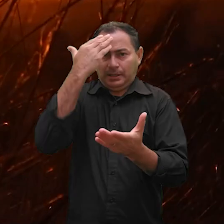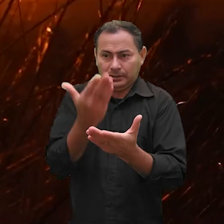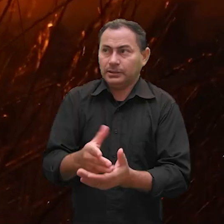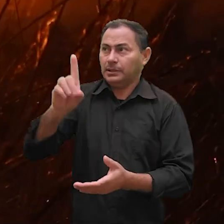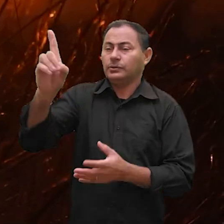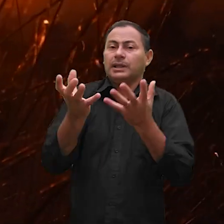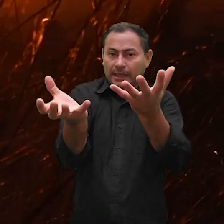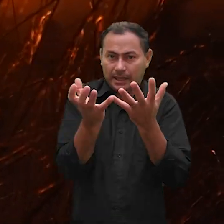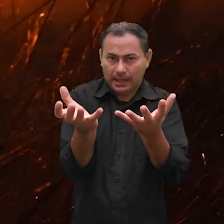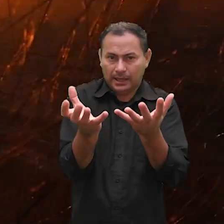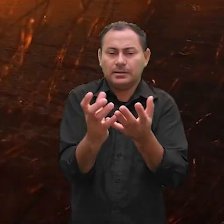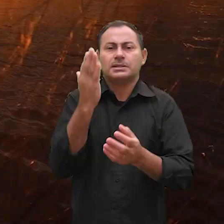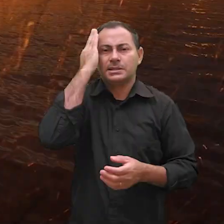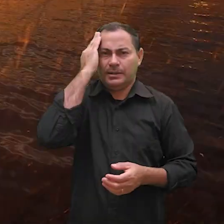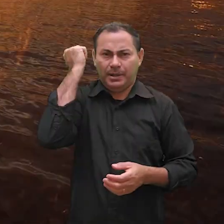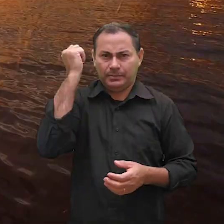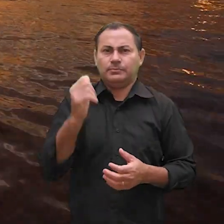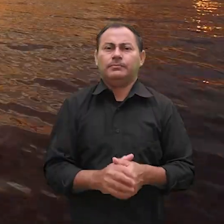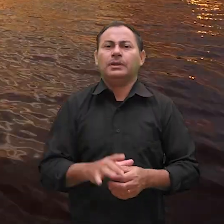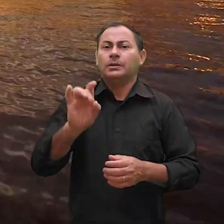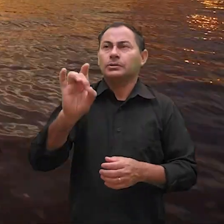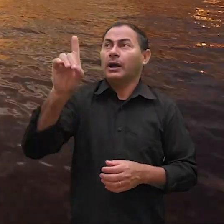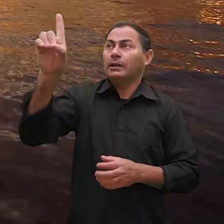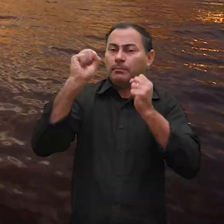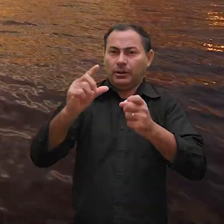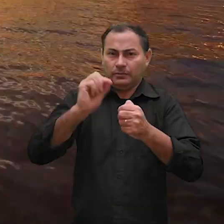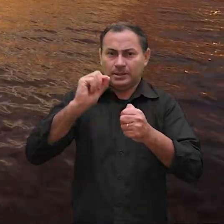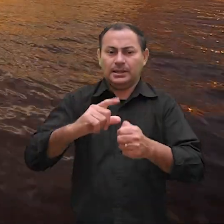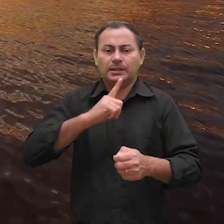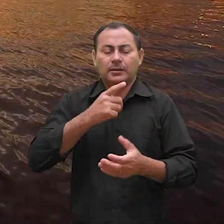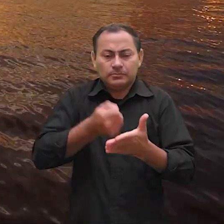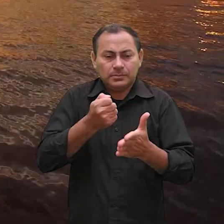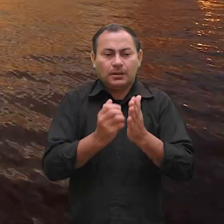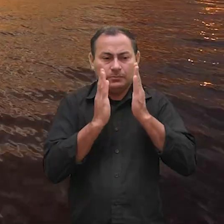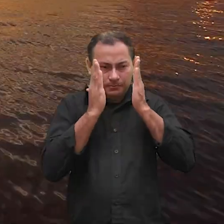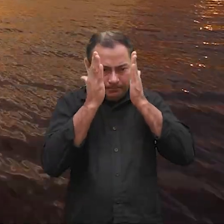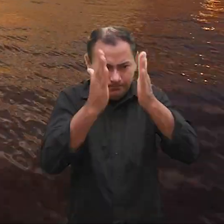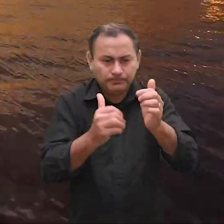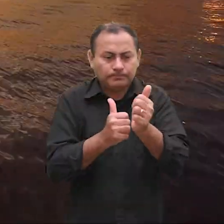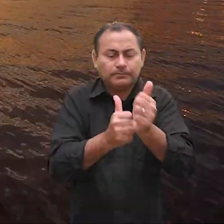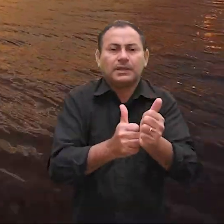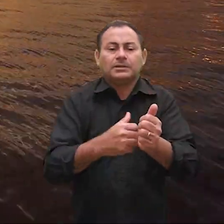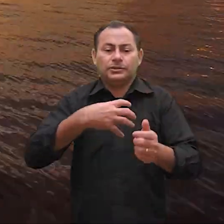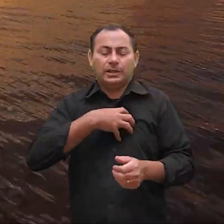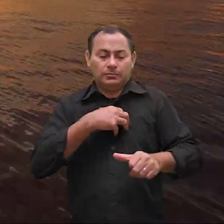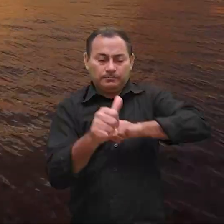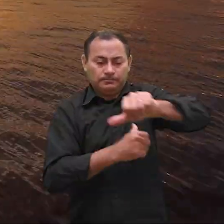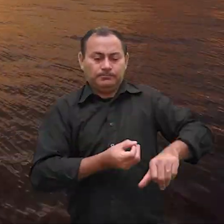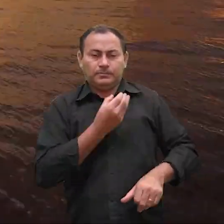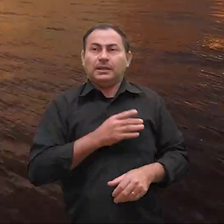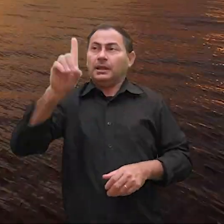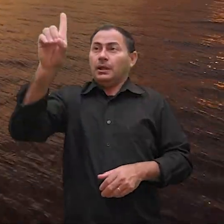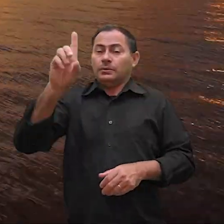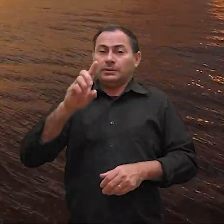eu acredito que Deus quer que saibamos que somente Ele pode fazer isso e que devemos nos voltar para Ele em busca desse ato de